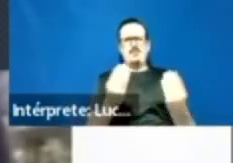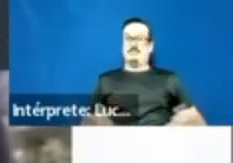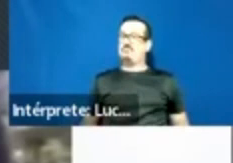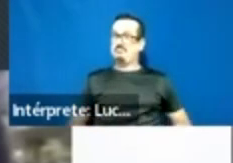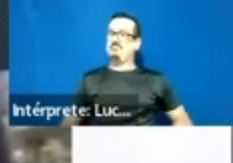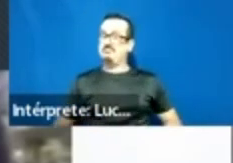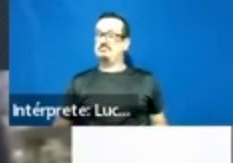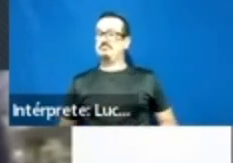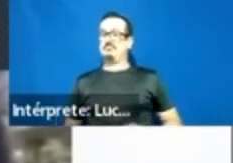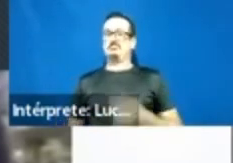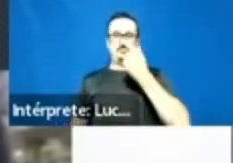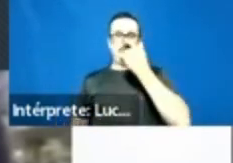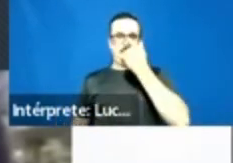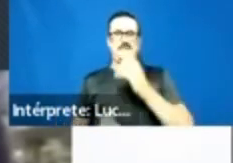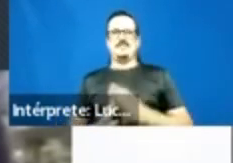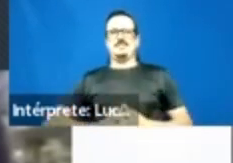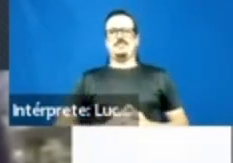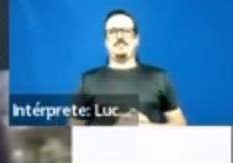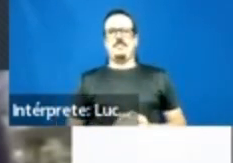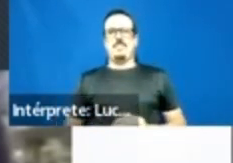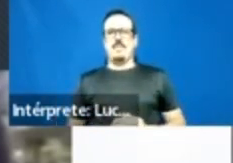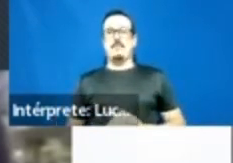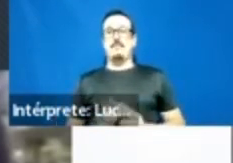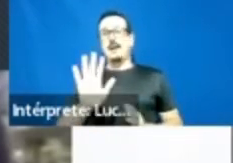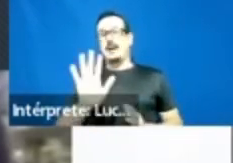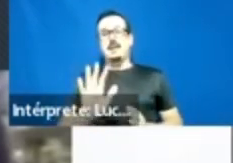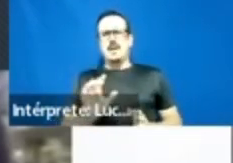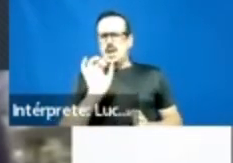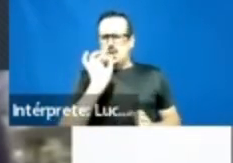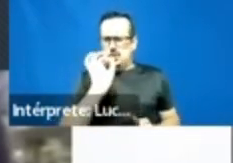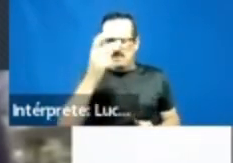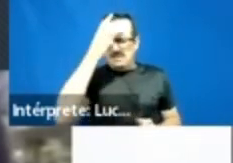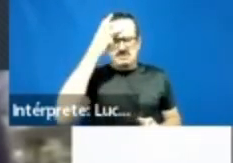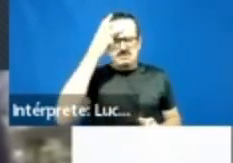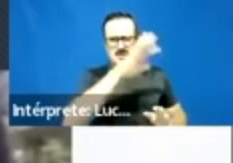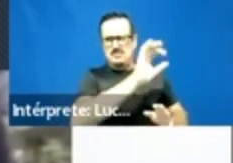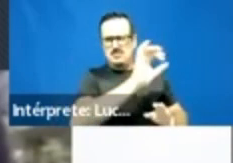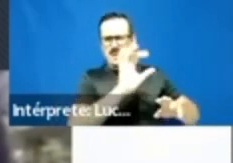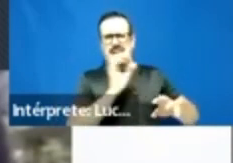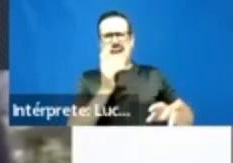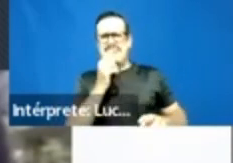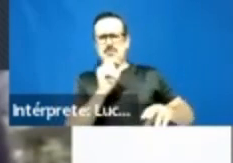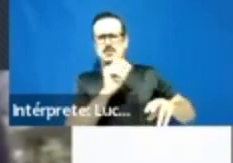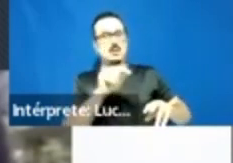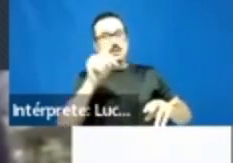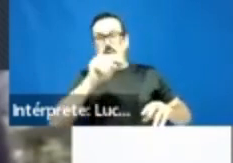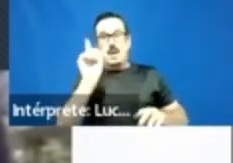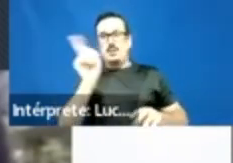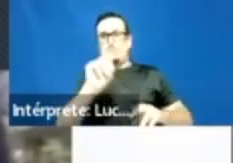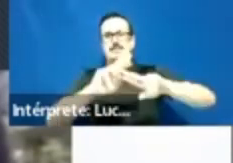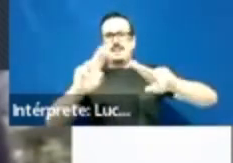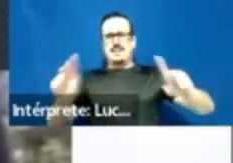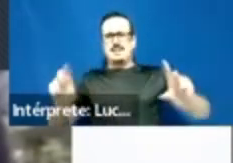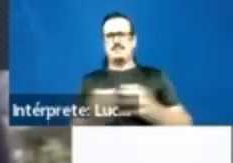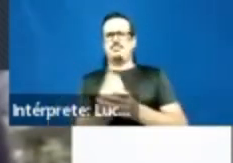exemplo, destacar ele, porque acontece também com as plantas, com os vegetais. Aqui, esse teste foi